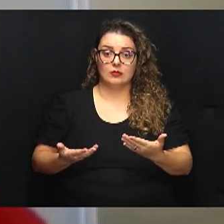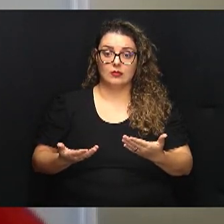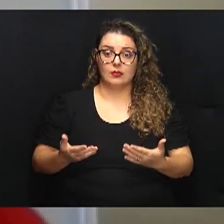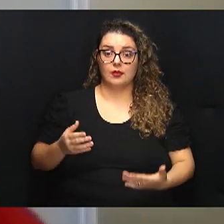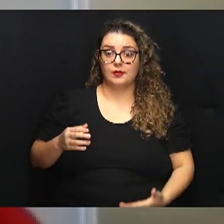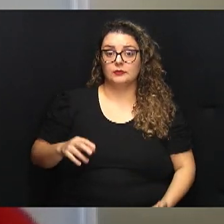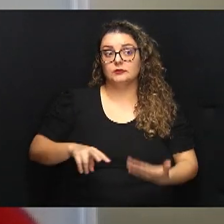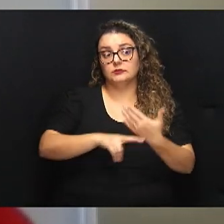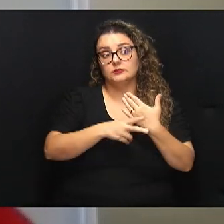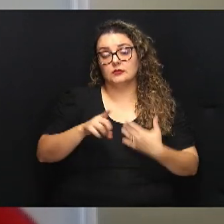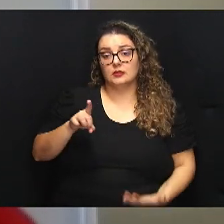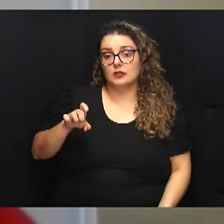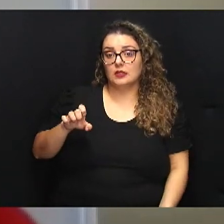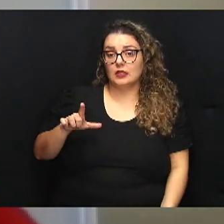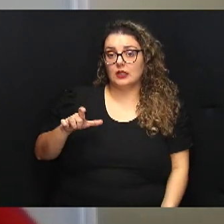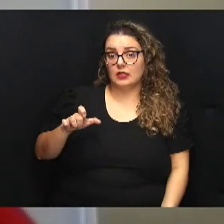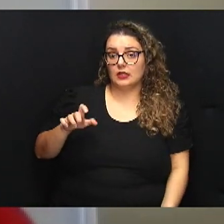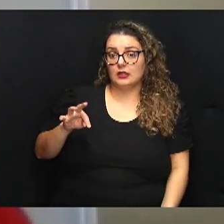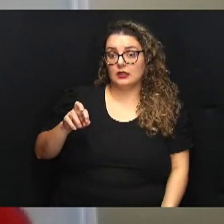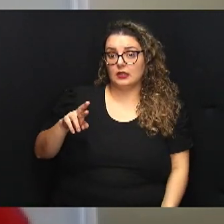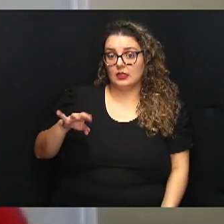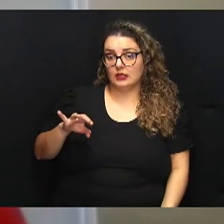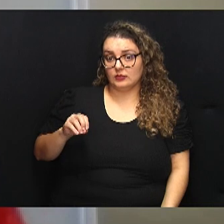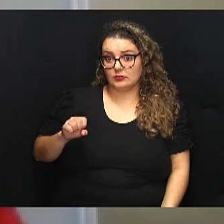deletérios eventualmente corrigidos. Uhum.